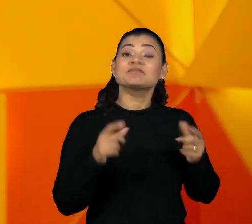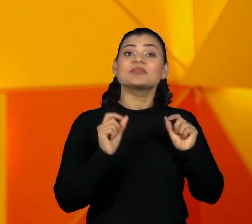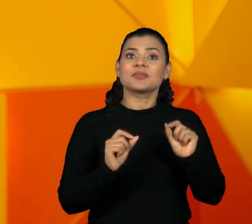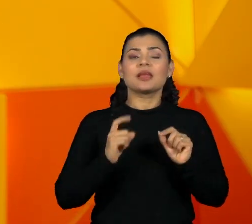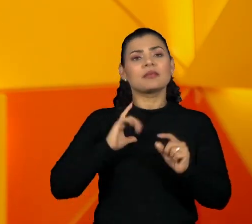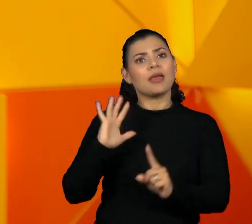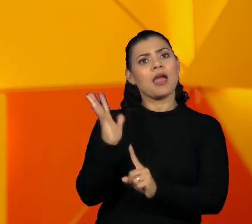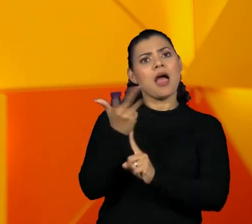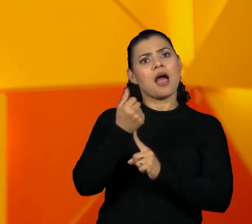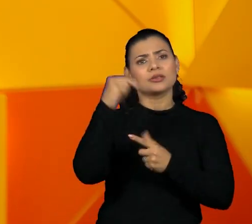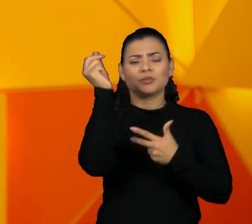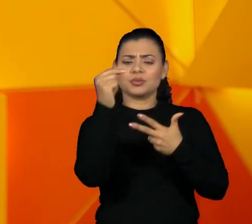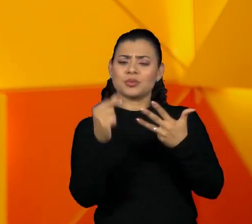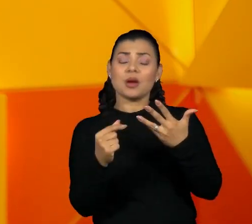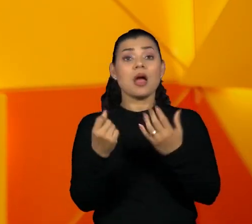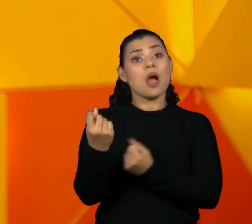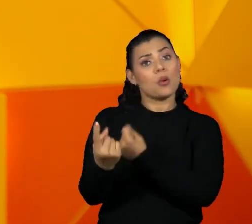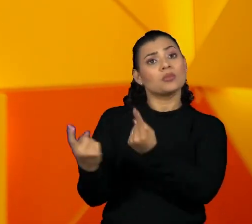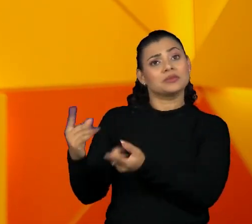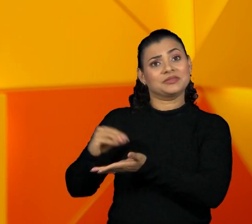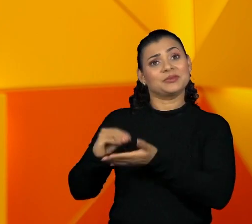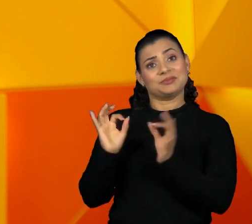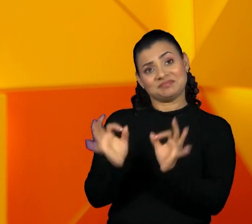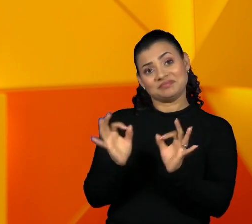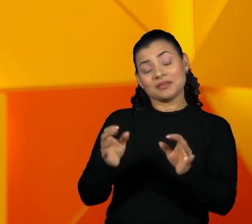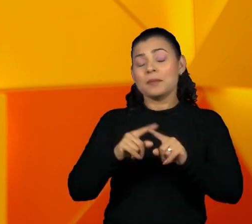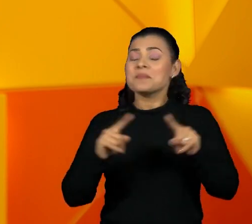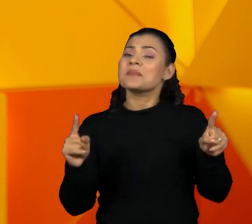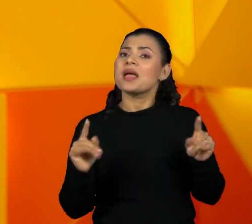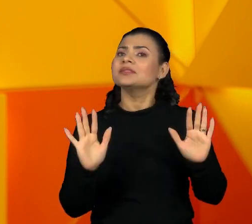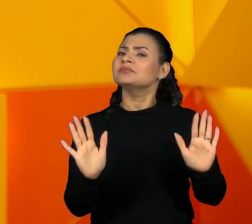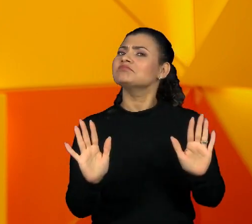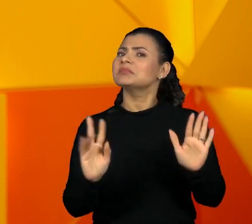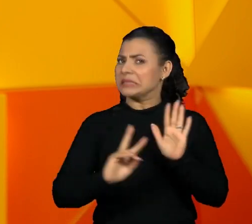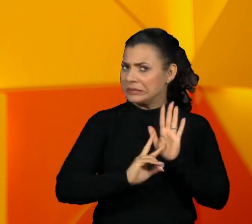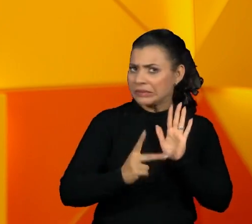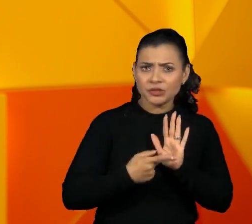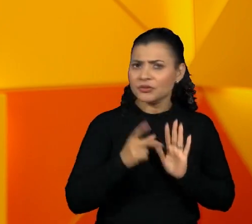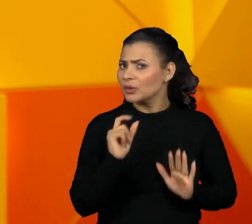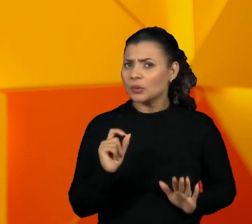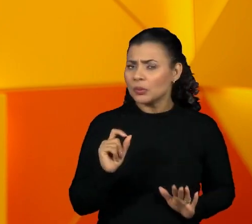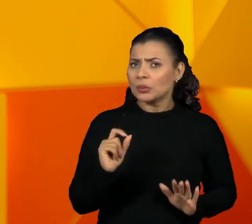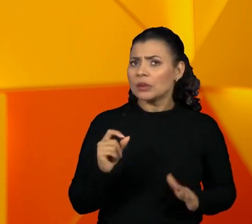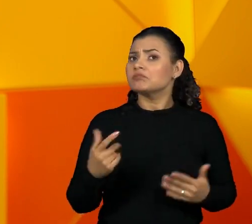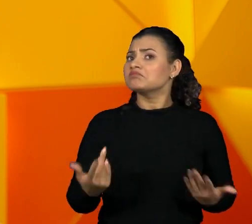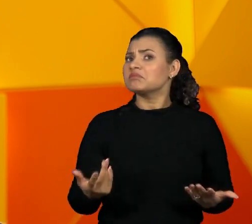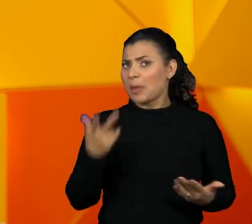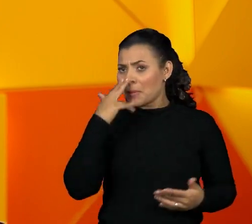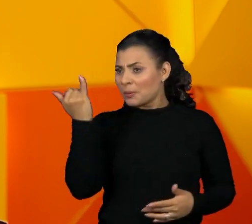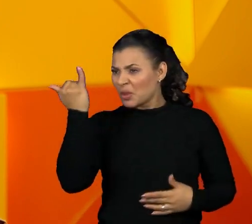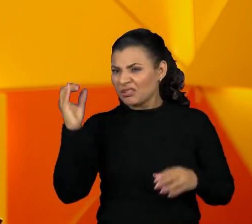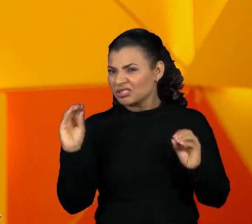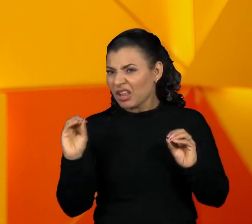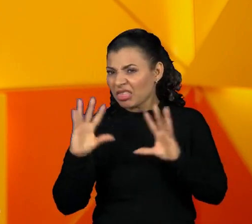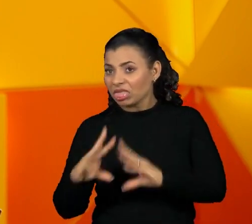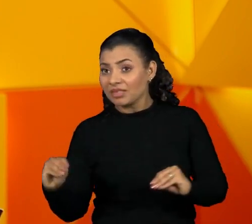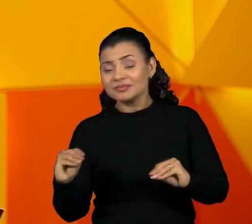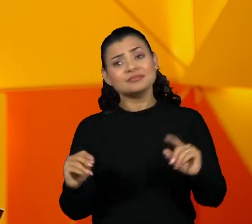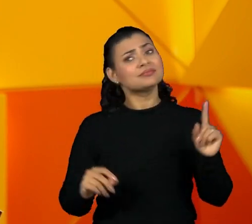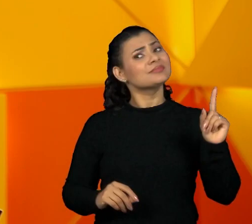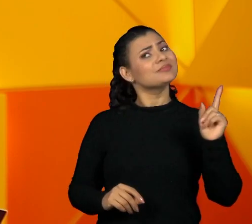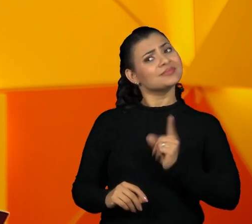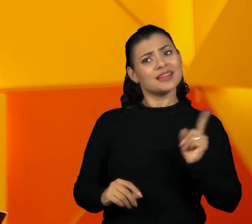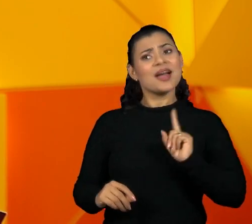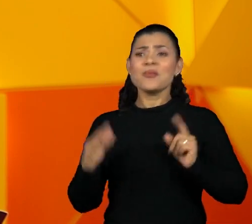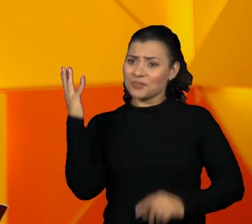algumas artes e outras ficaram de fora, né? Mas isso não quer dizer, gente, que elas são menos importantes ou